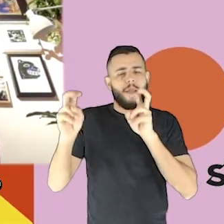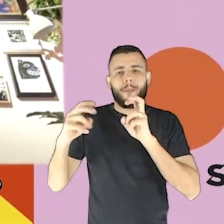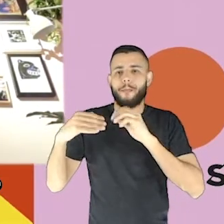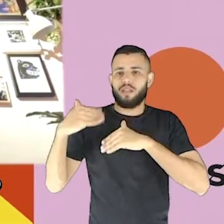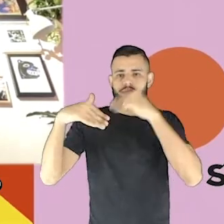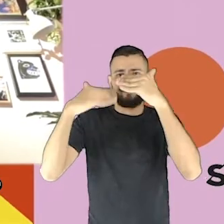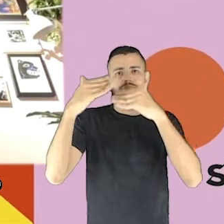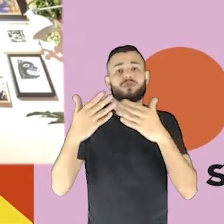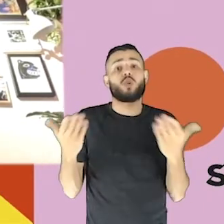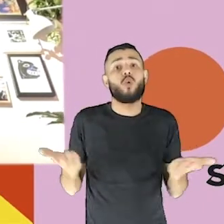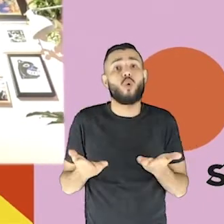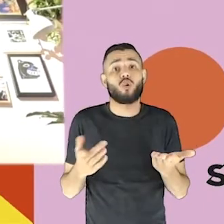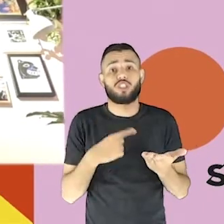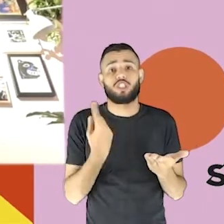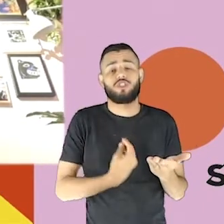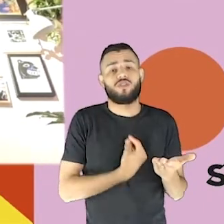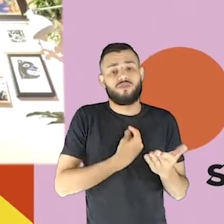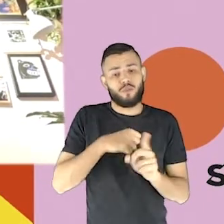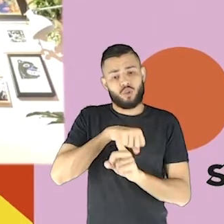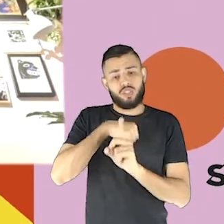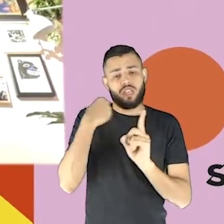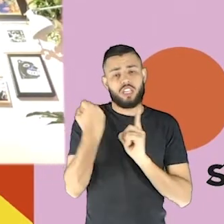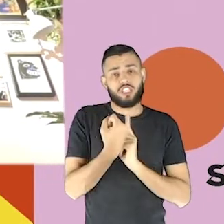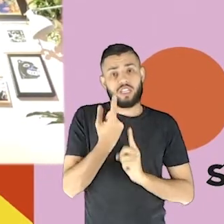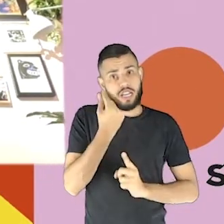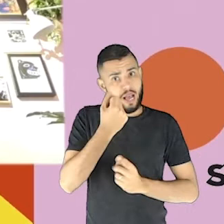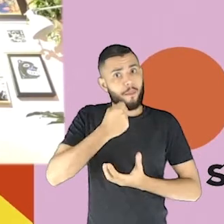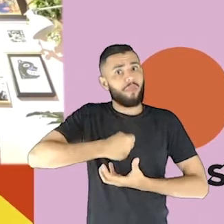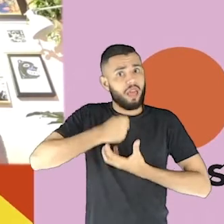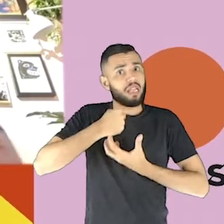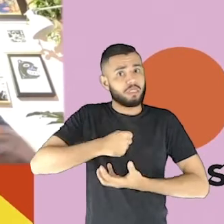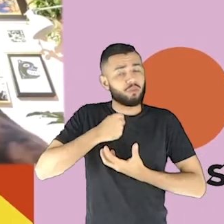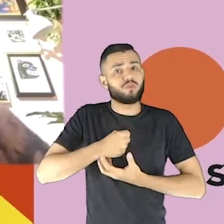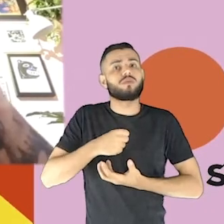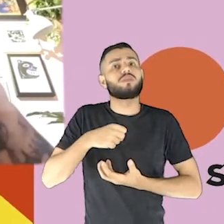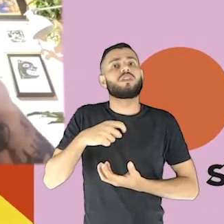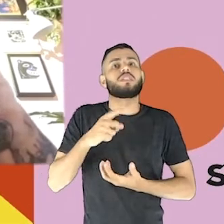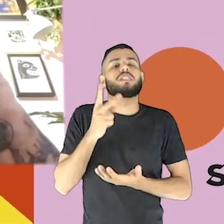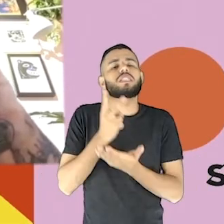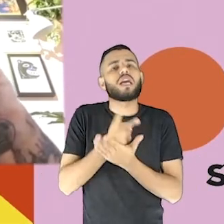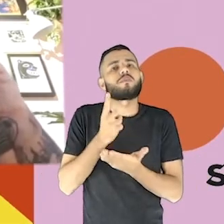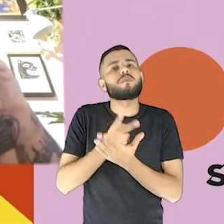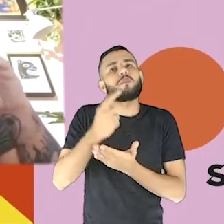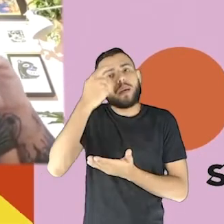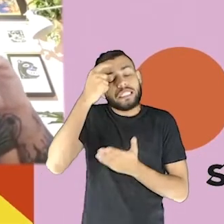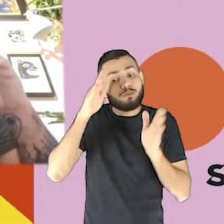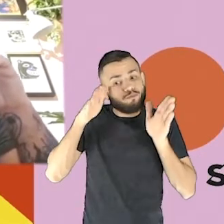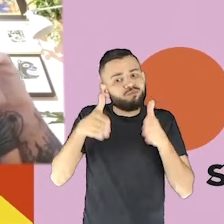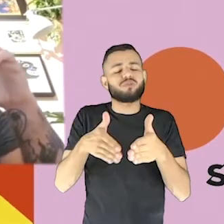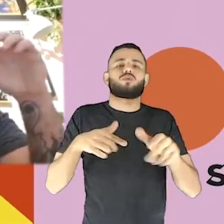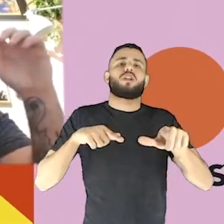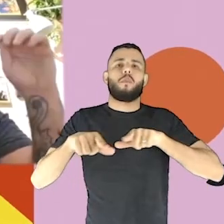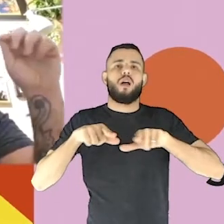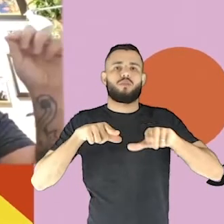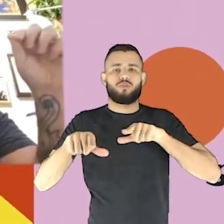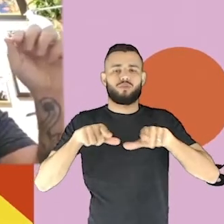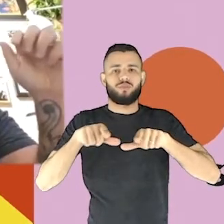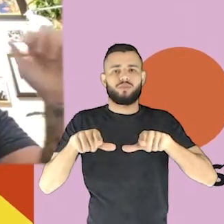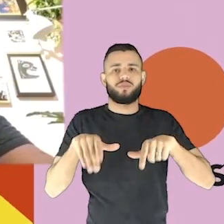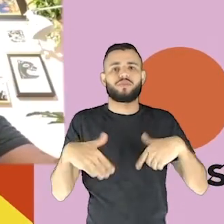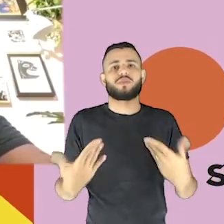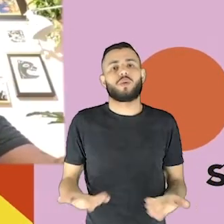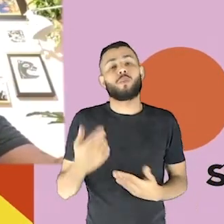de evolução, a gente hoje vive numa sociedade capitalista, e o capitalismo, basicamente, é a nossa vida centrada no trabalho.